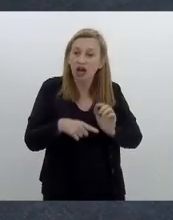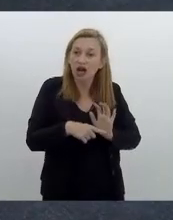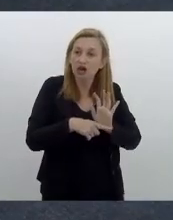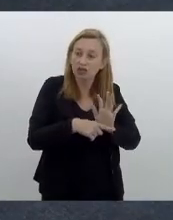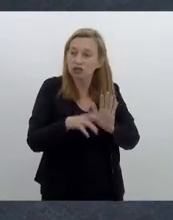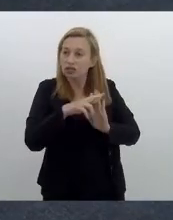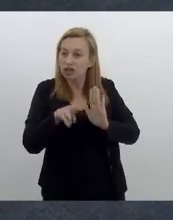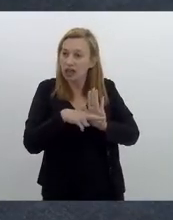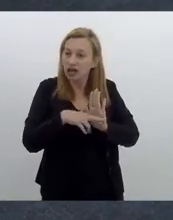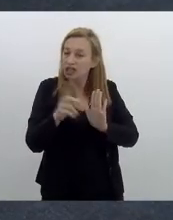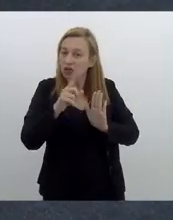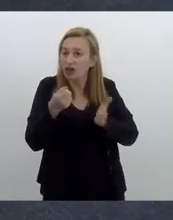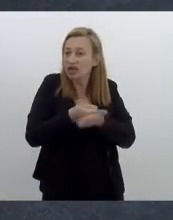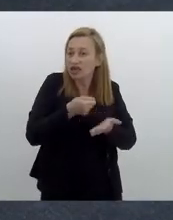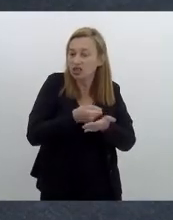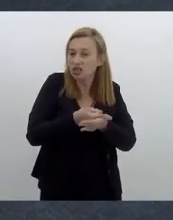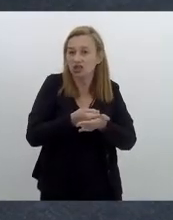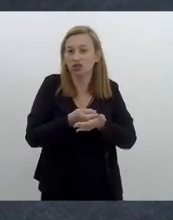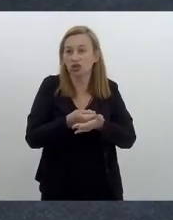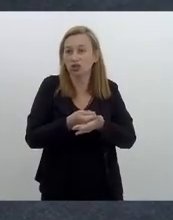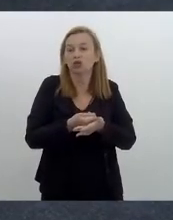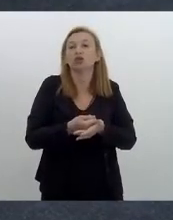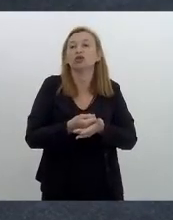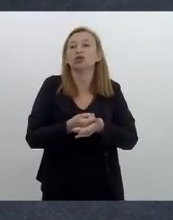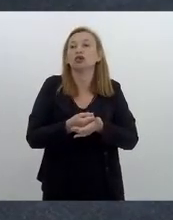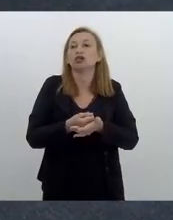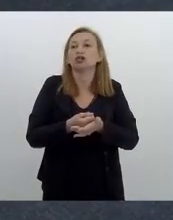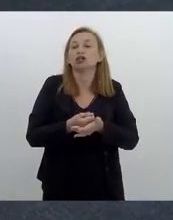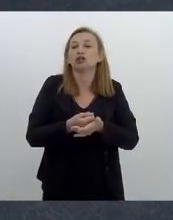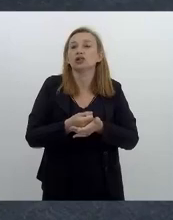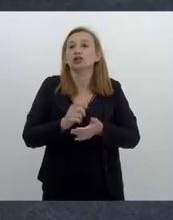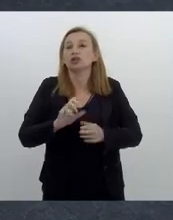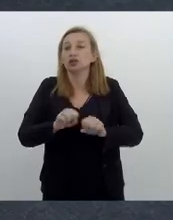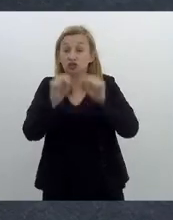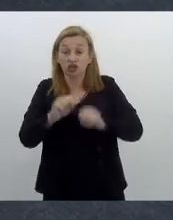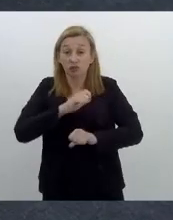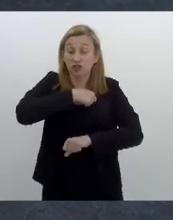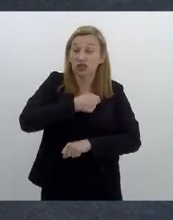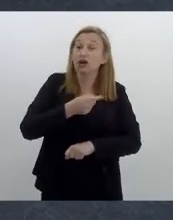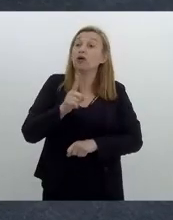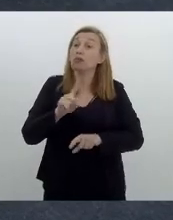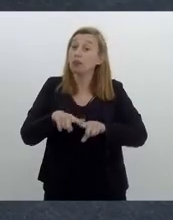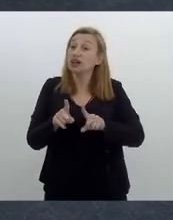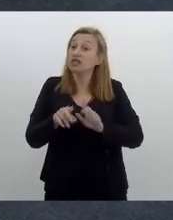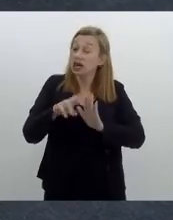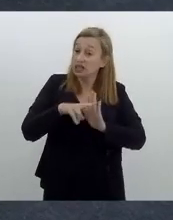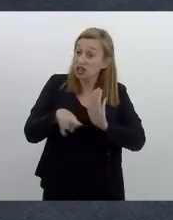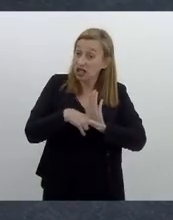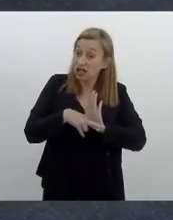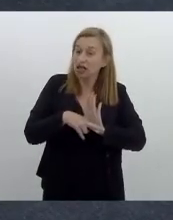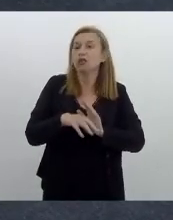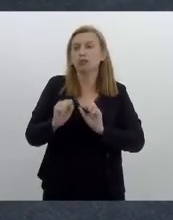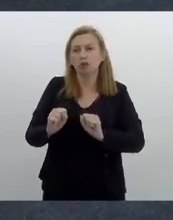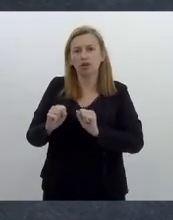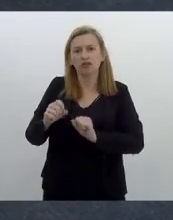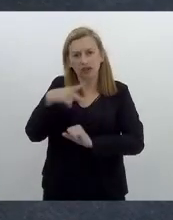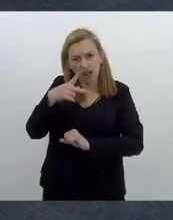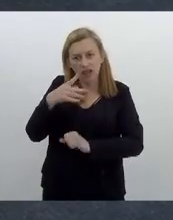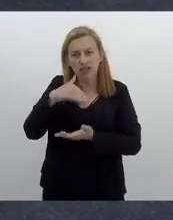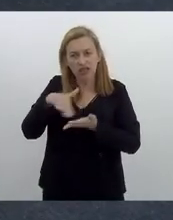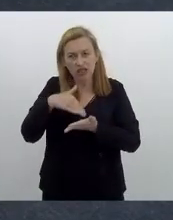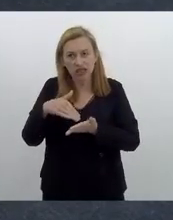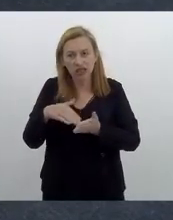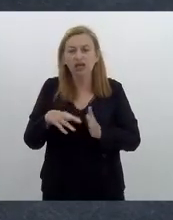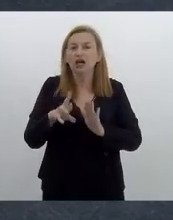Essa regra Não é exigência Do regime De recuperação fiscal Não é exigência As regras O secretário quer falar Não, secretário As regras